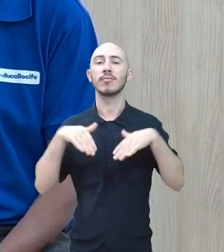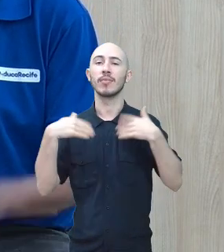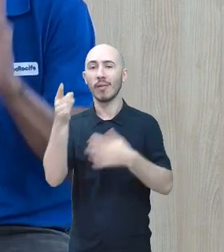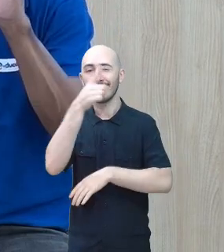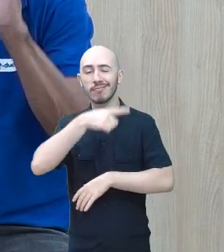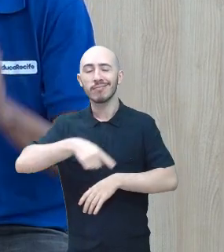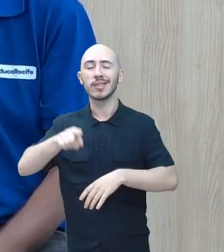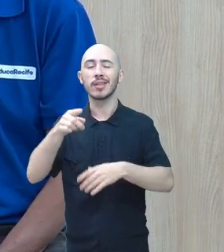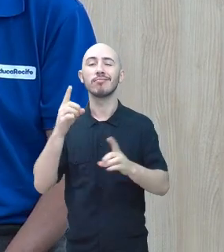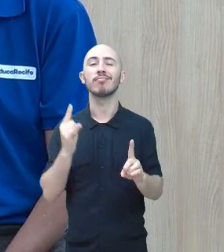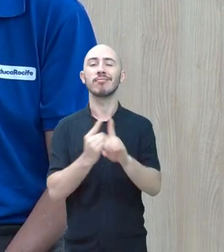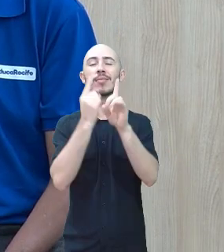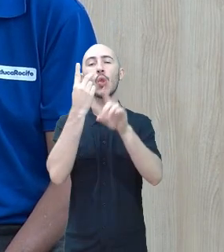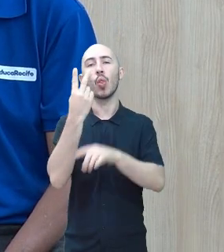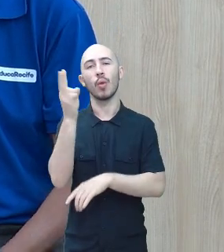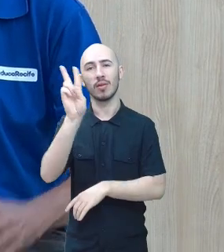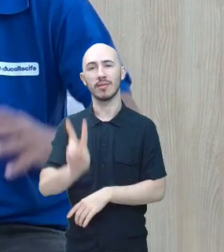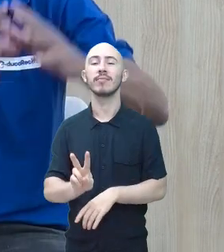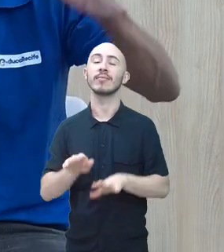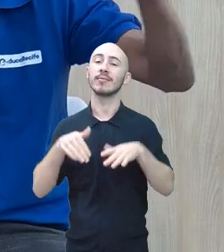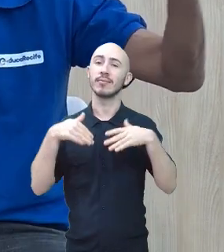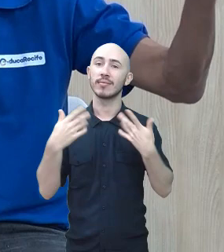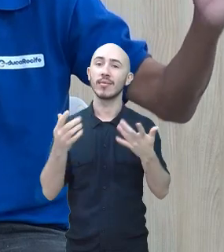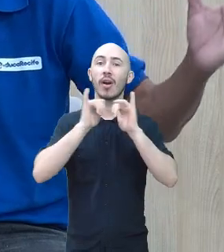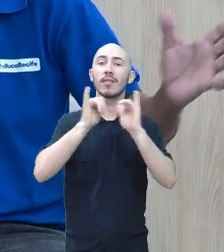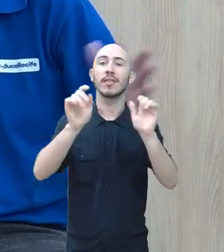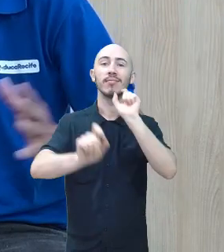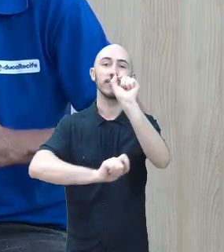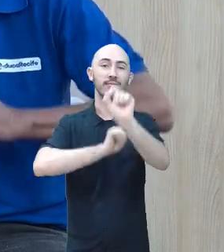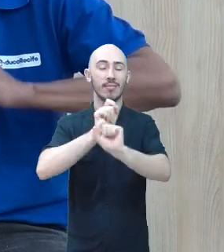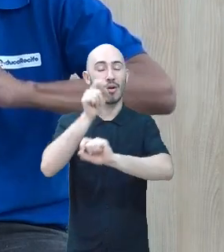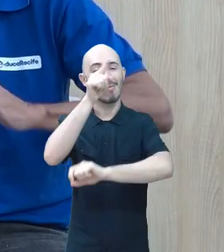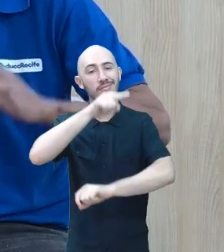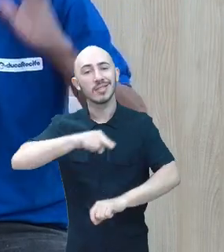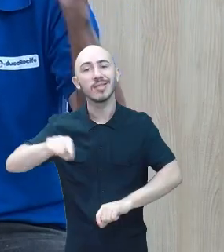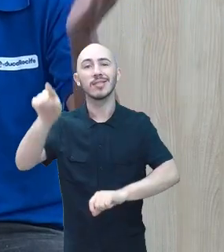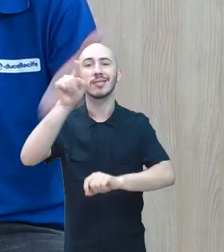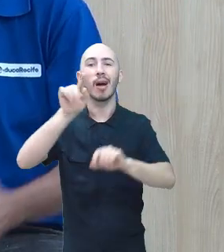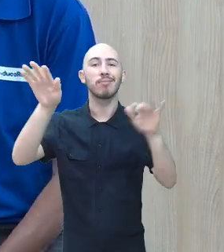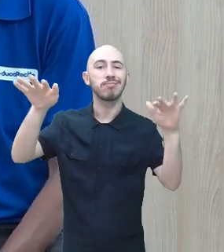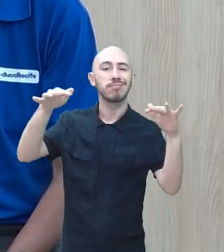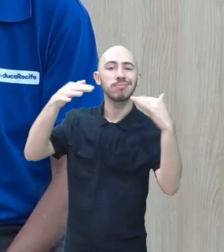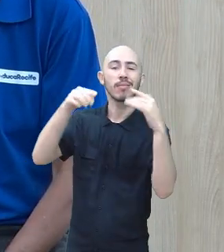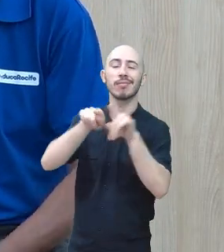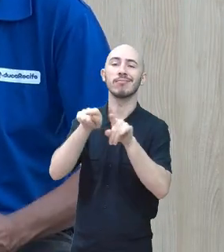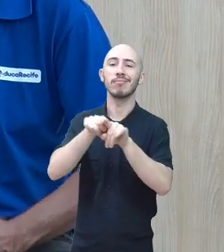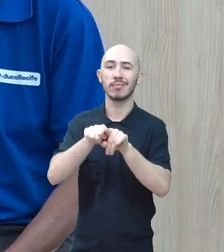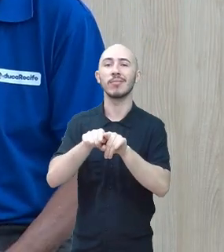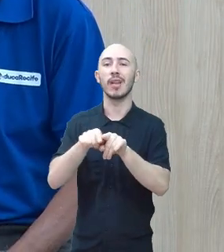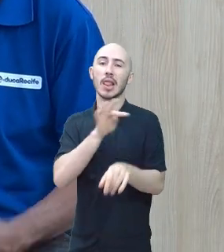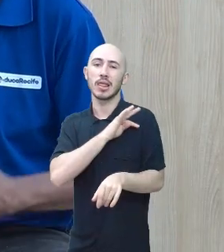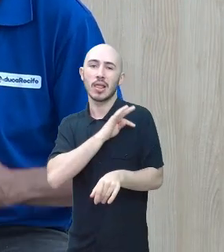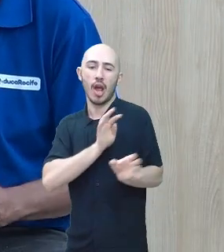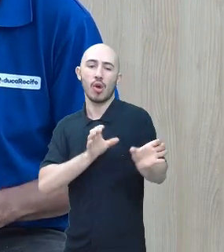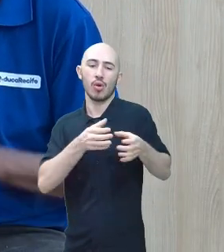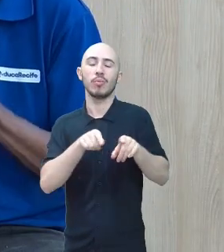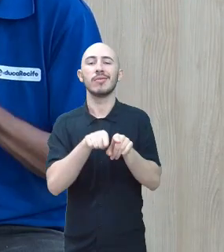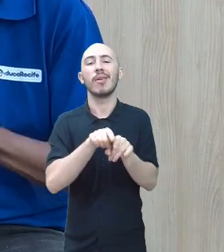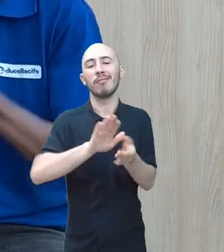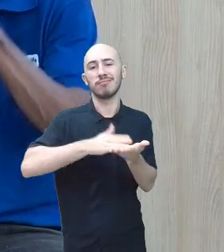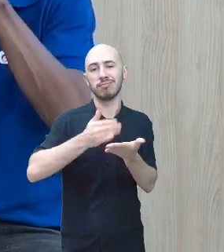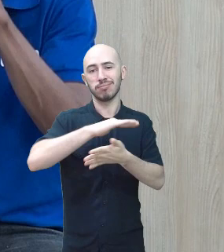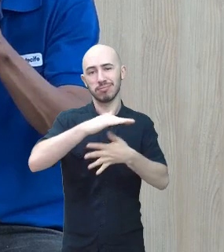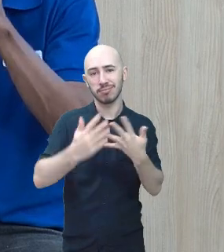vezes. Mas quero dizer para você o seguinte, ó, tudo isso que vocês estão vendo aqui, técnico, está vendo o nosso intérprete aqui, tudo isso aqui